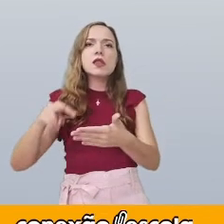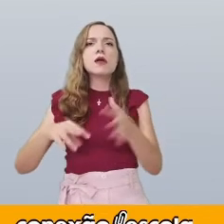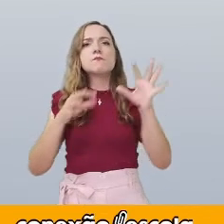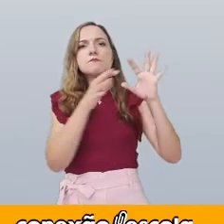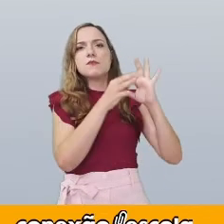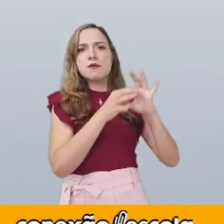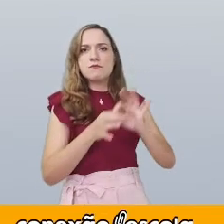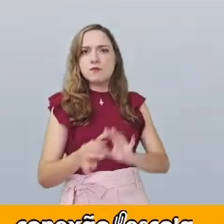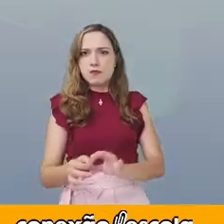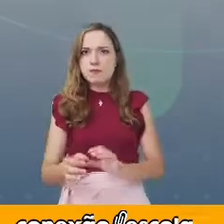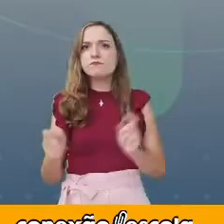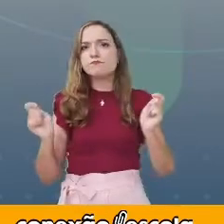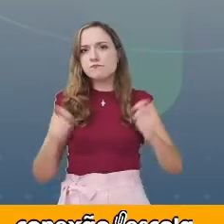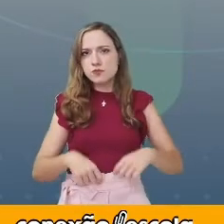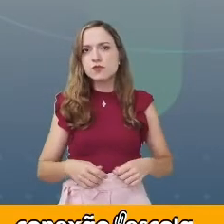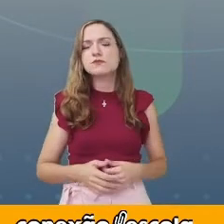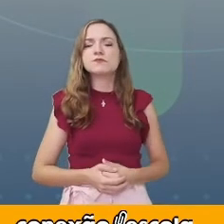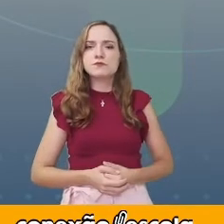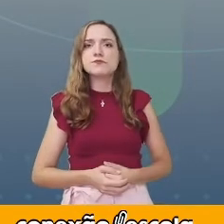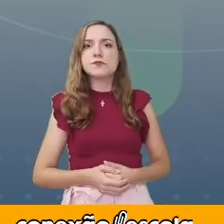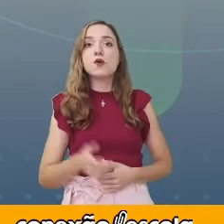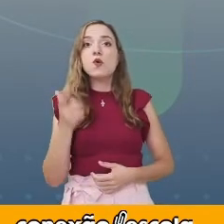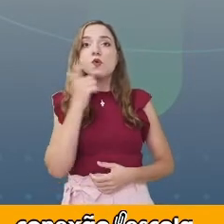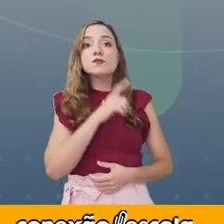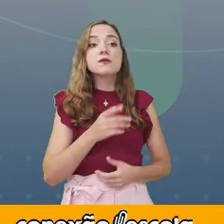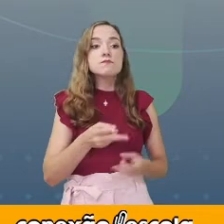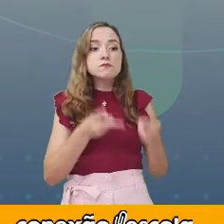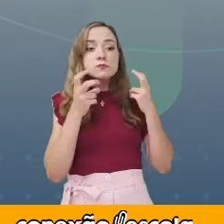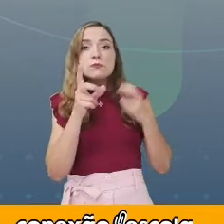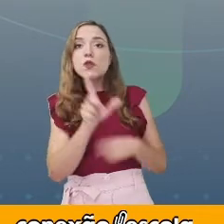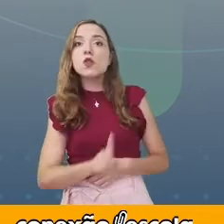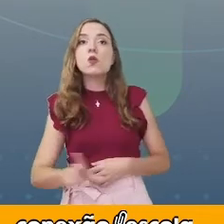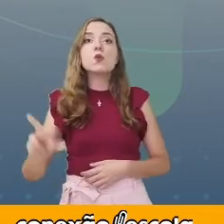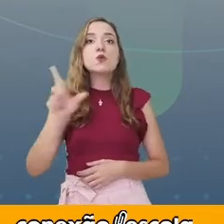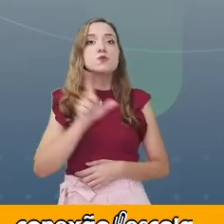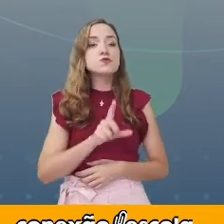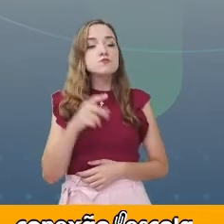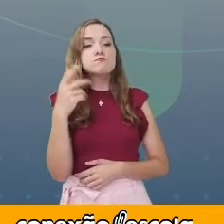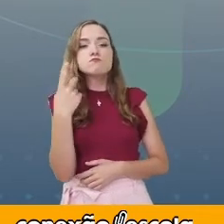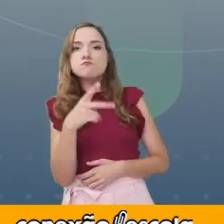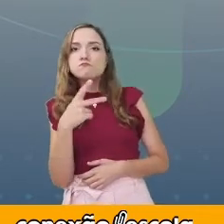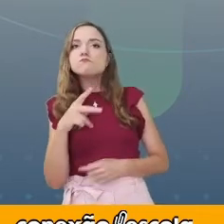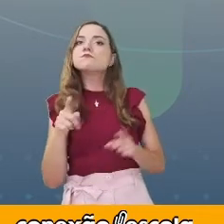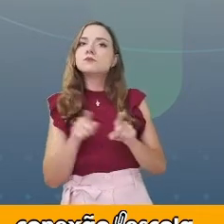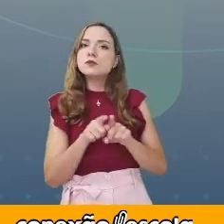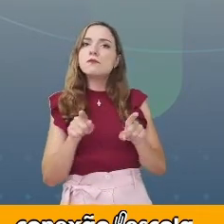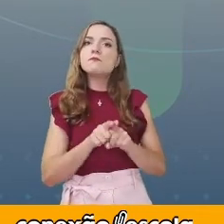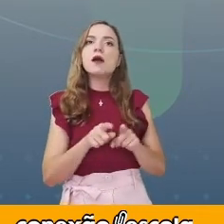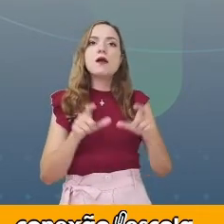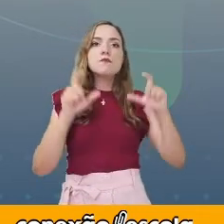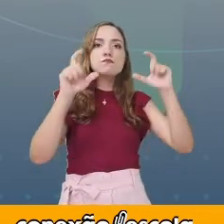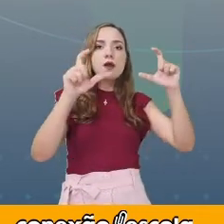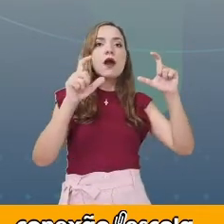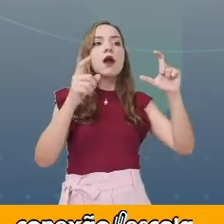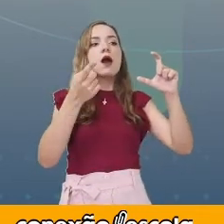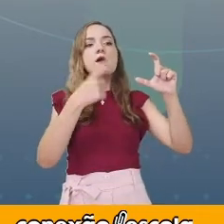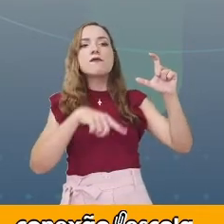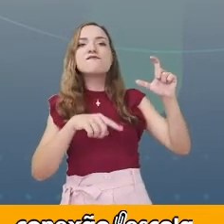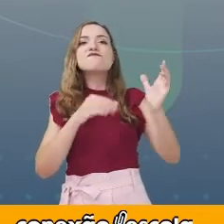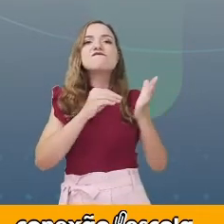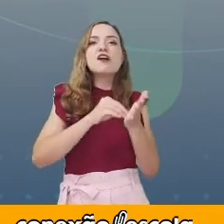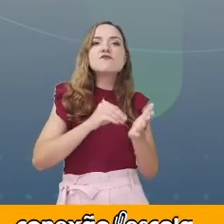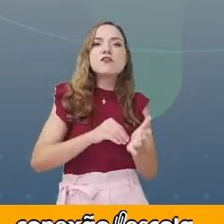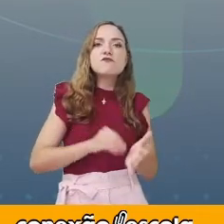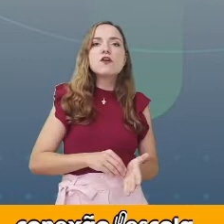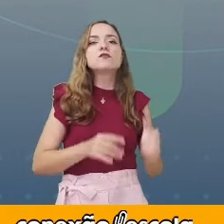cadeias, seguindo então lógica em relação ao que foi e ainda não dito. Então,